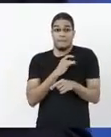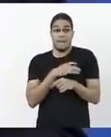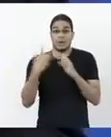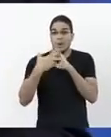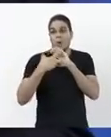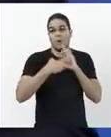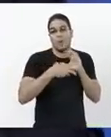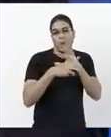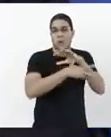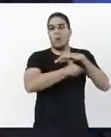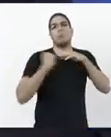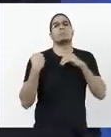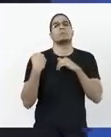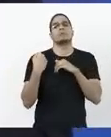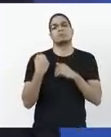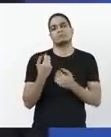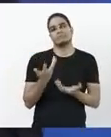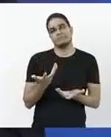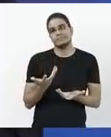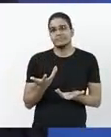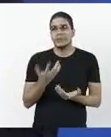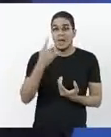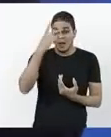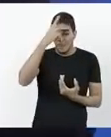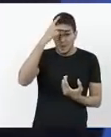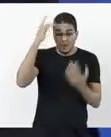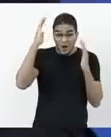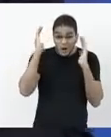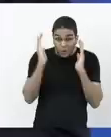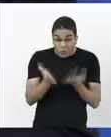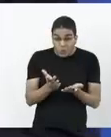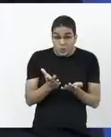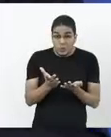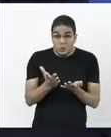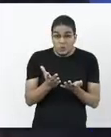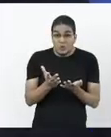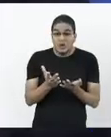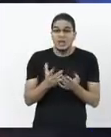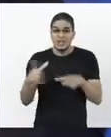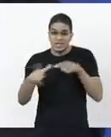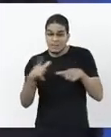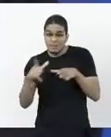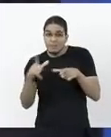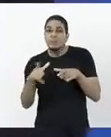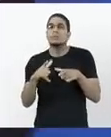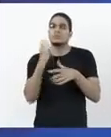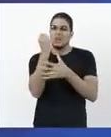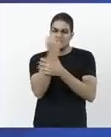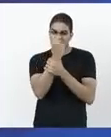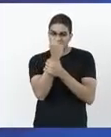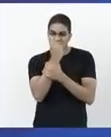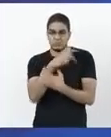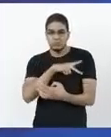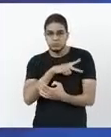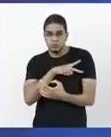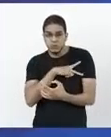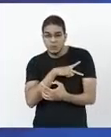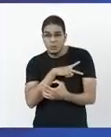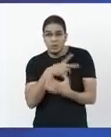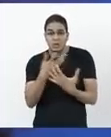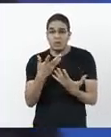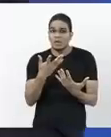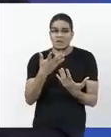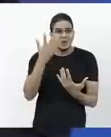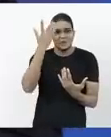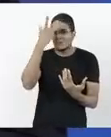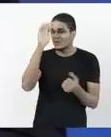pessoas que hoje estão fazendo segurança pública de uma forma indevida, inclusive nesse município, escondendo a guarda municipal para tomar